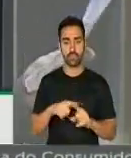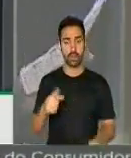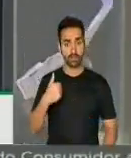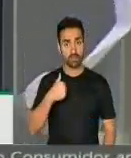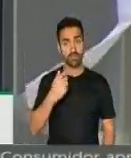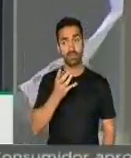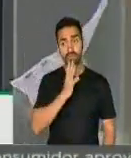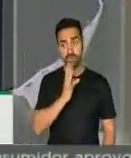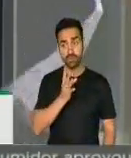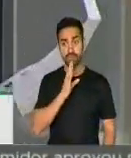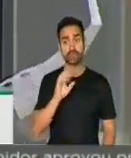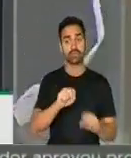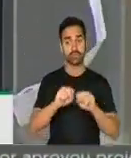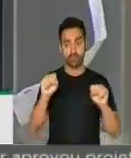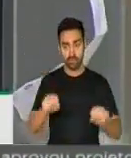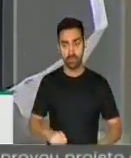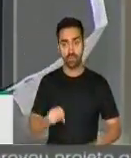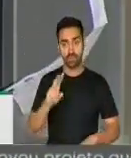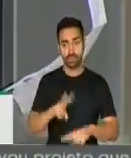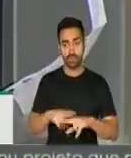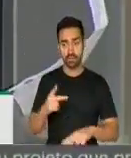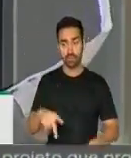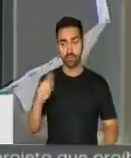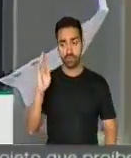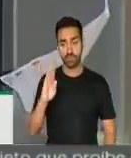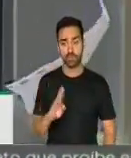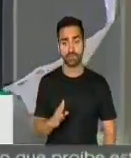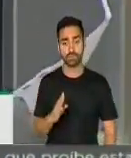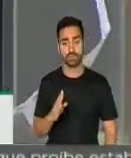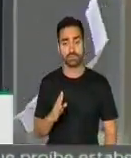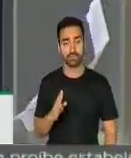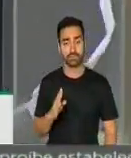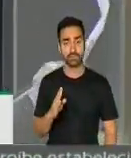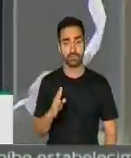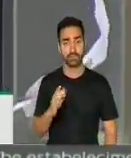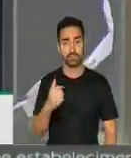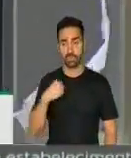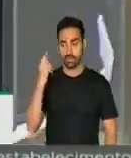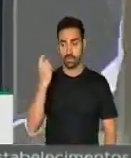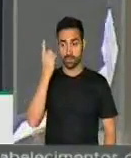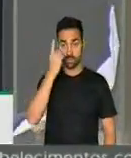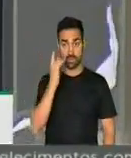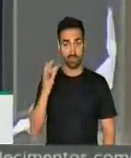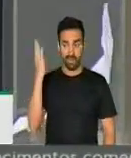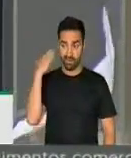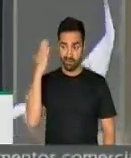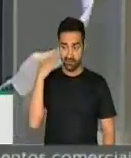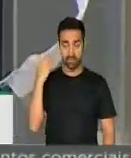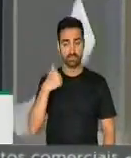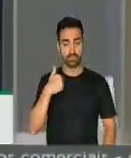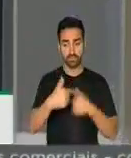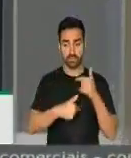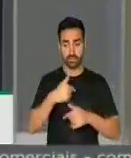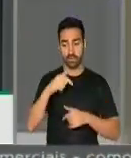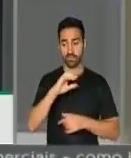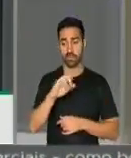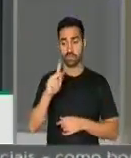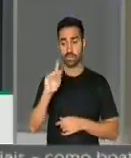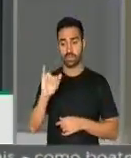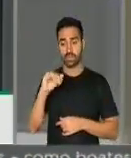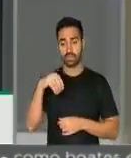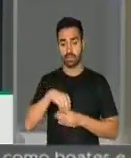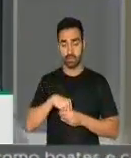conheço o sistema penitenciário do país antes de ser deputado federal enquanto membro da CPI do sistema